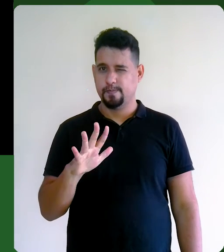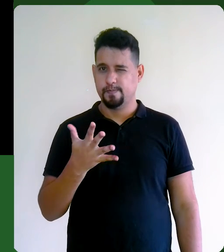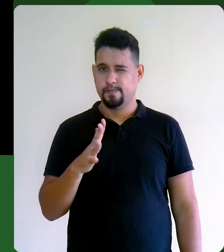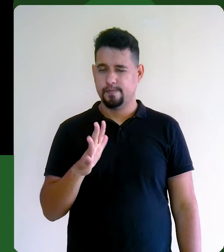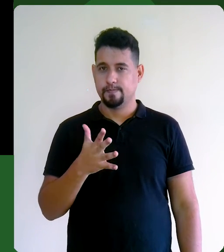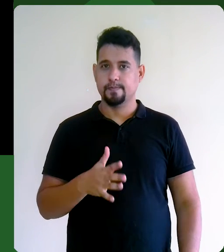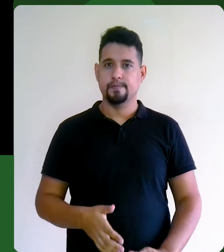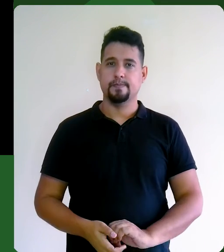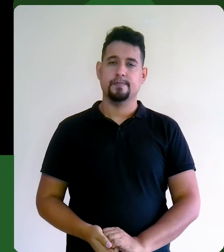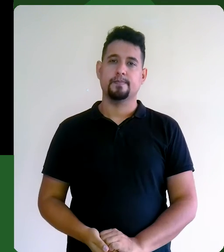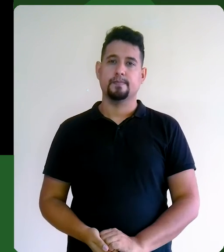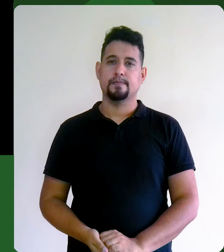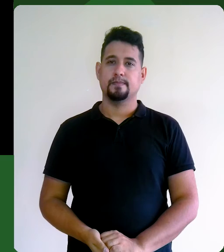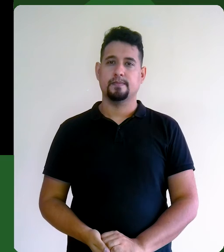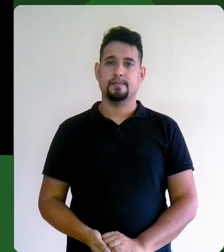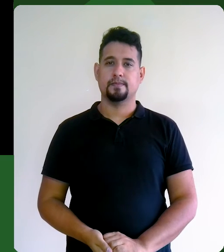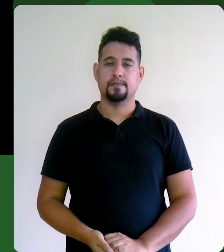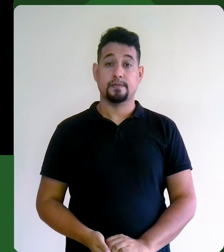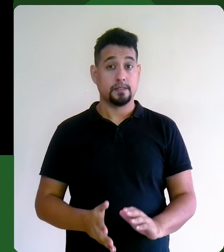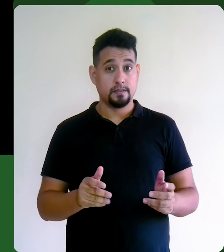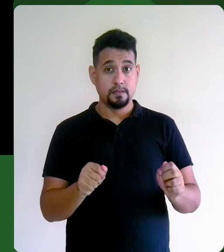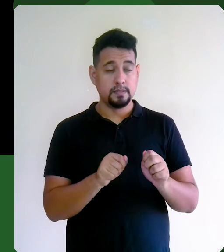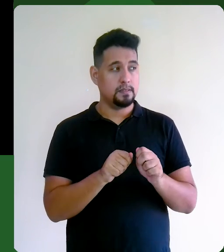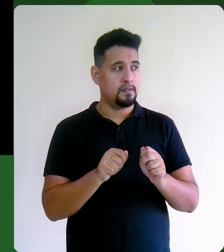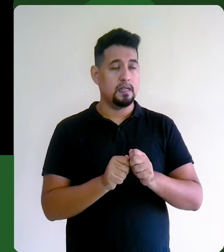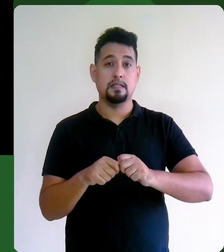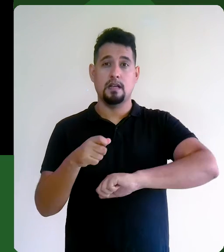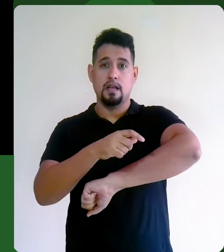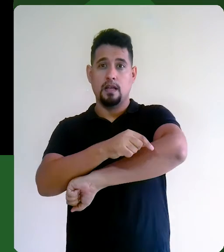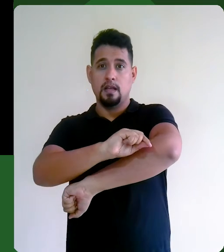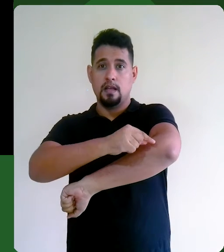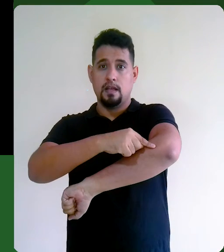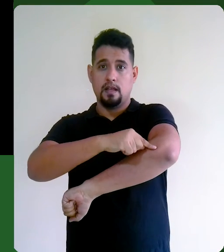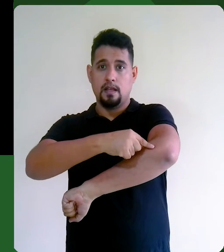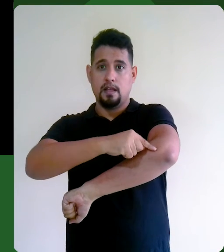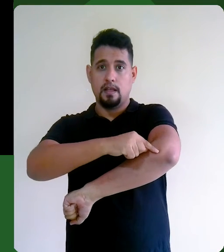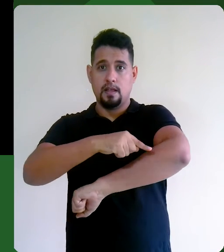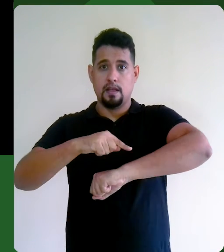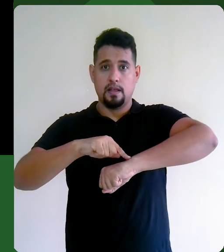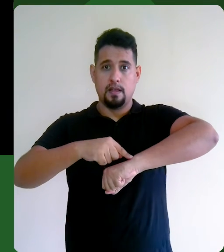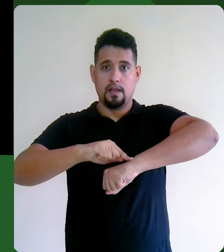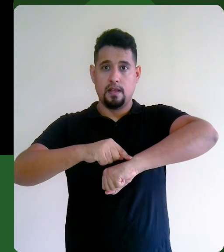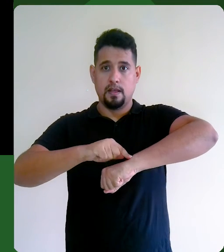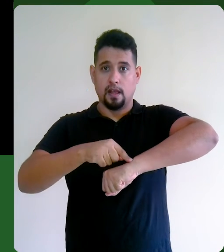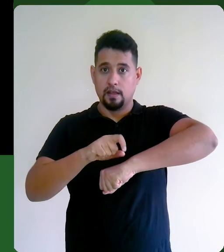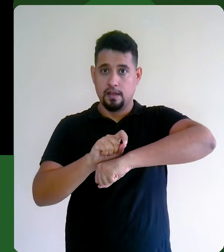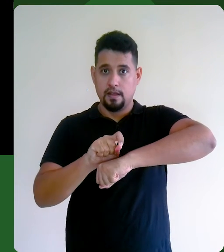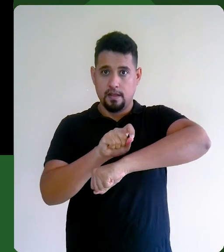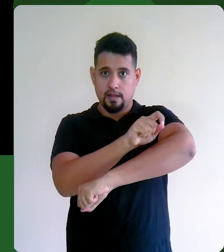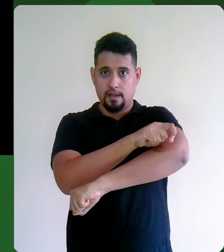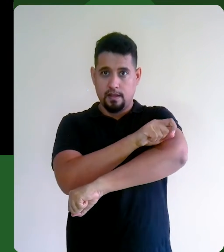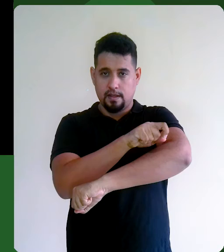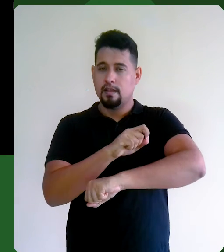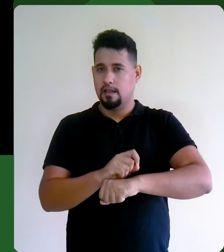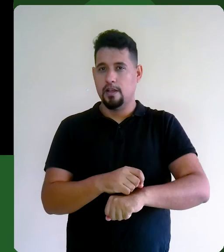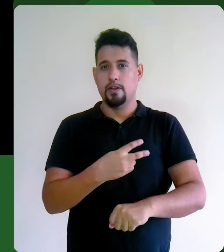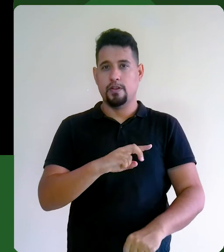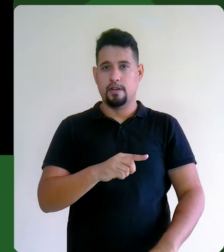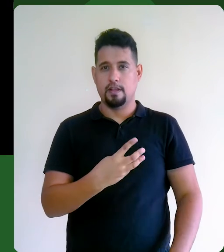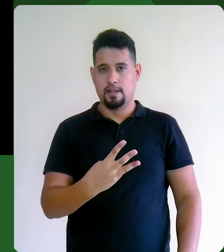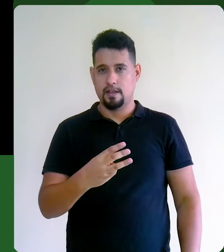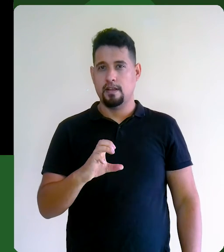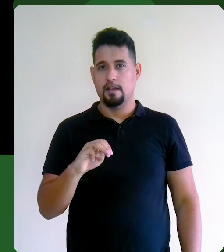3, mais ou menos, que deu. Eu vou fazer, então, a articulação. Então, 2 centímetros e